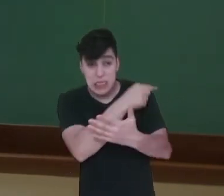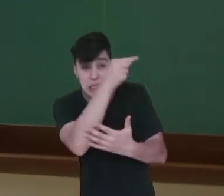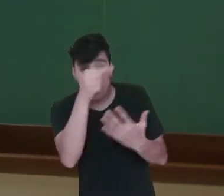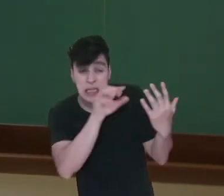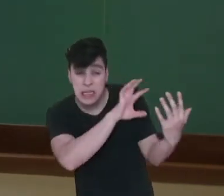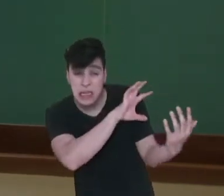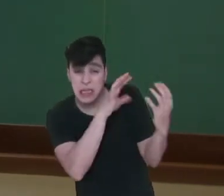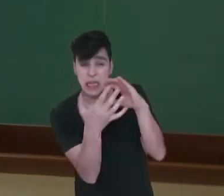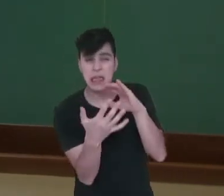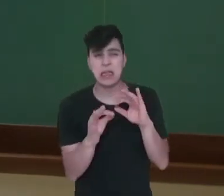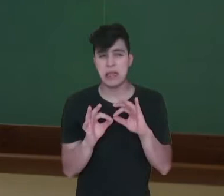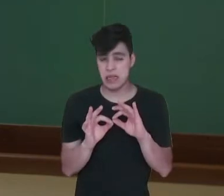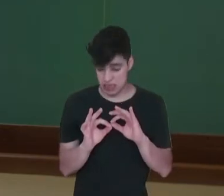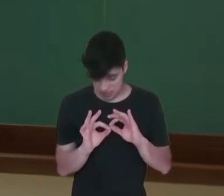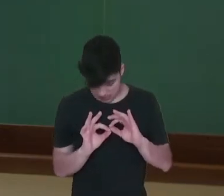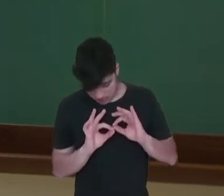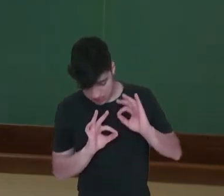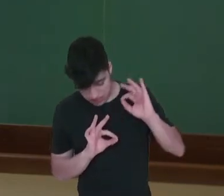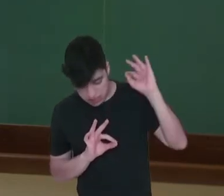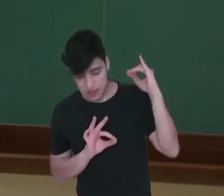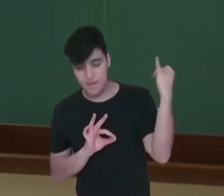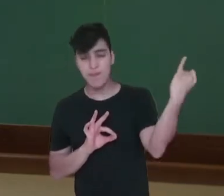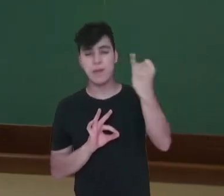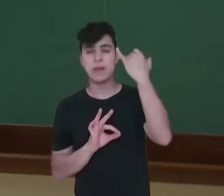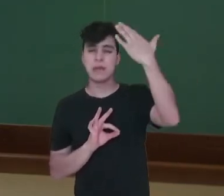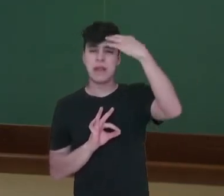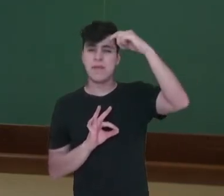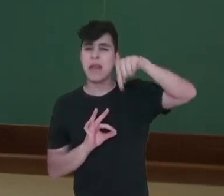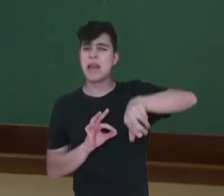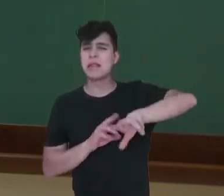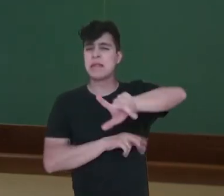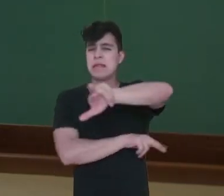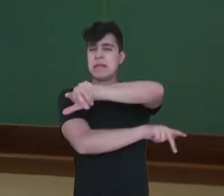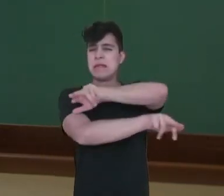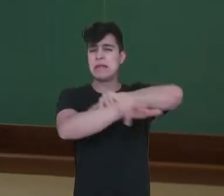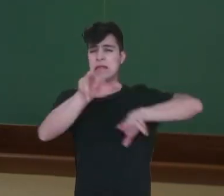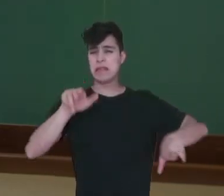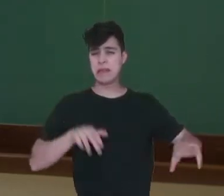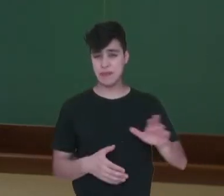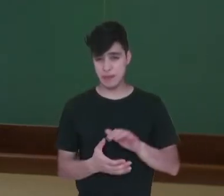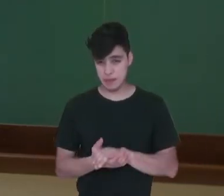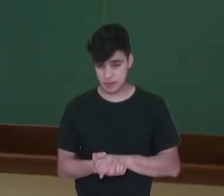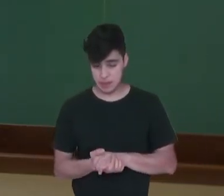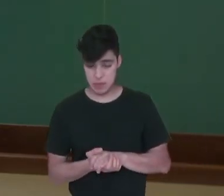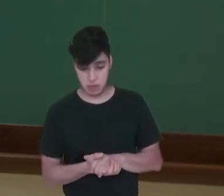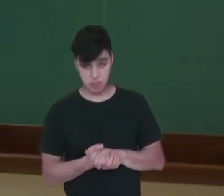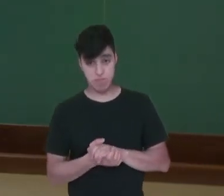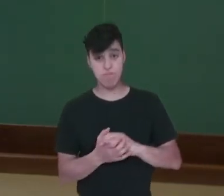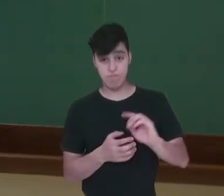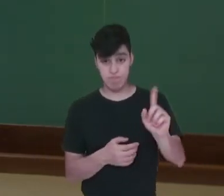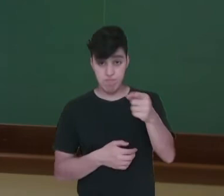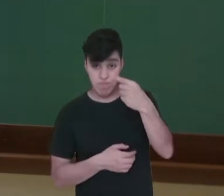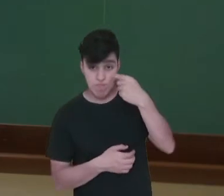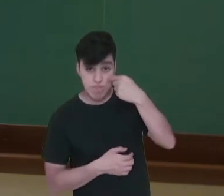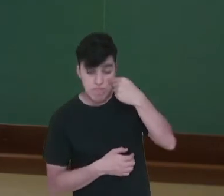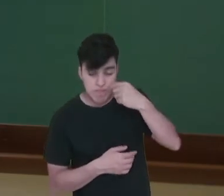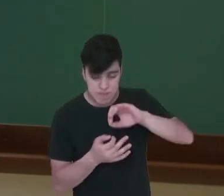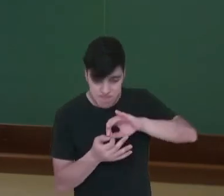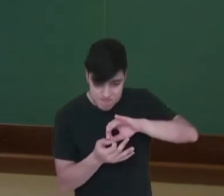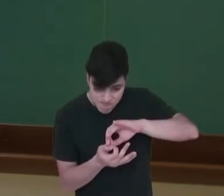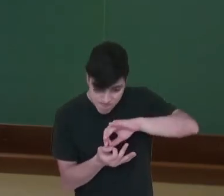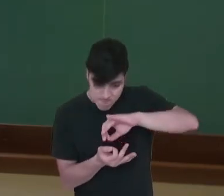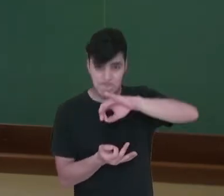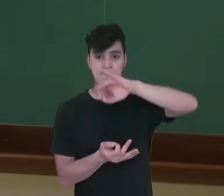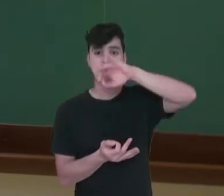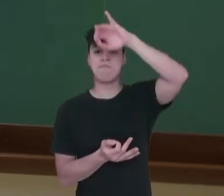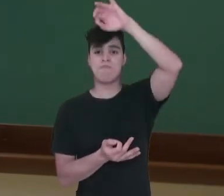é importante para a gente entender por que dessa variedade de vegetação. Quanto maior for a latitude,